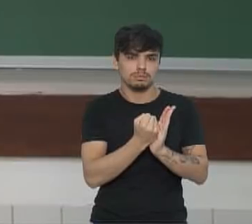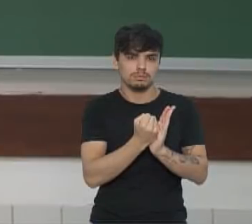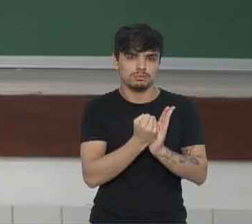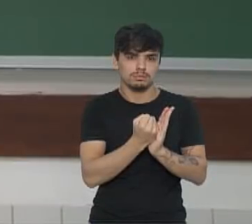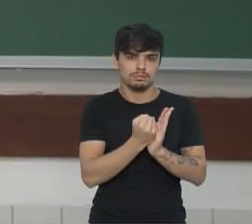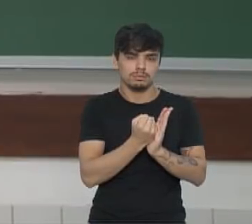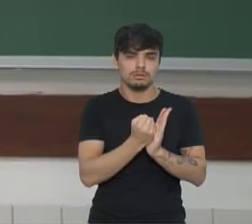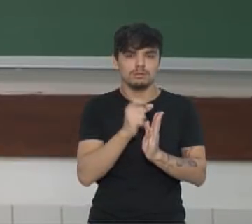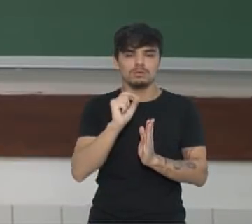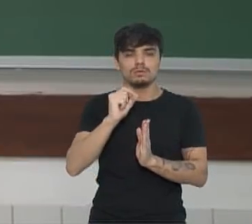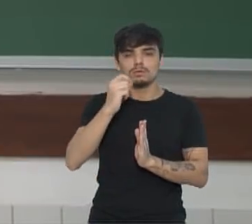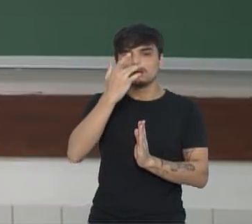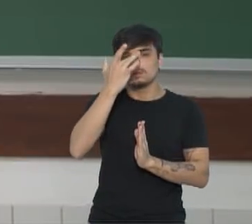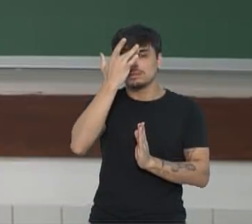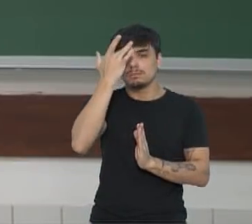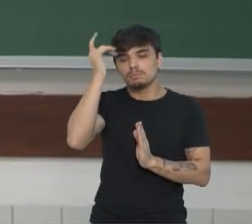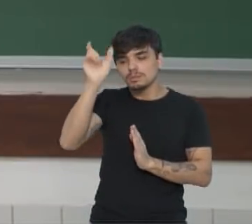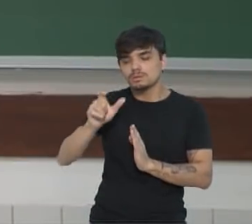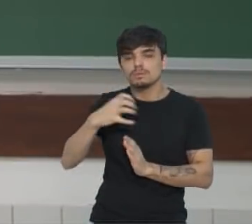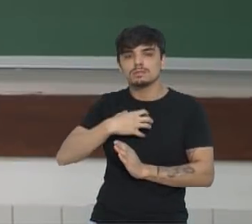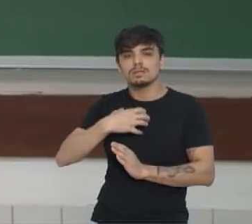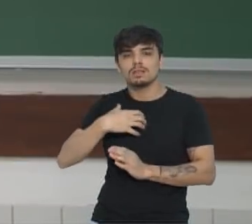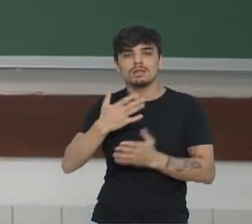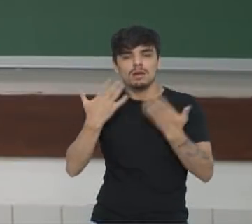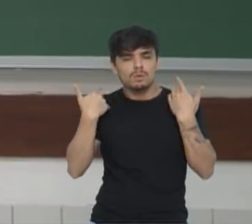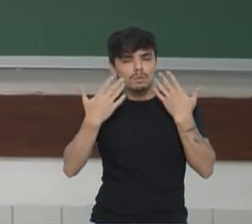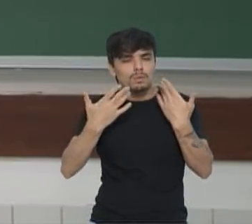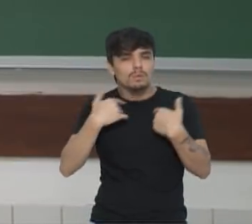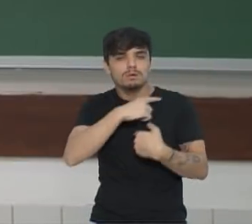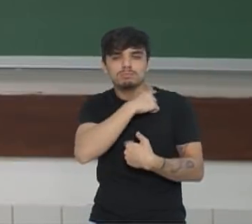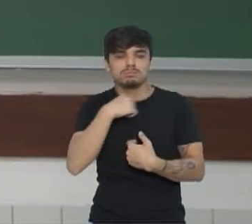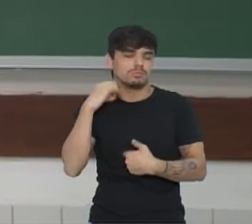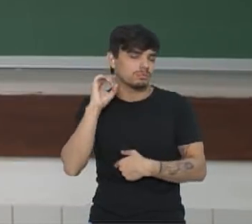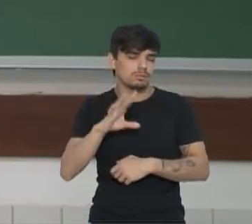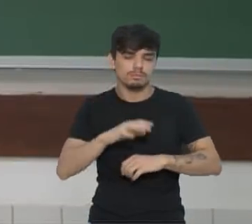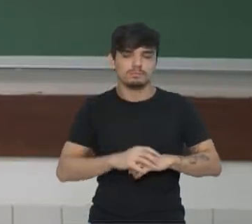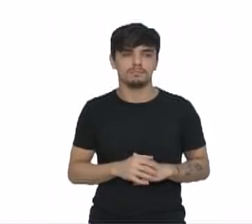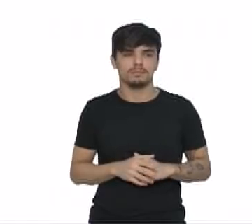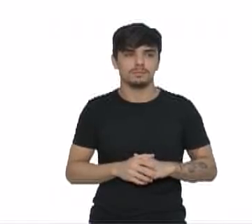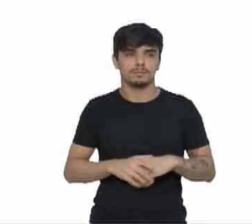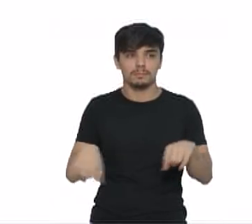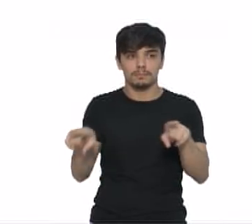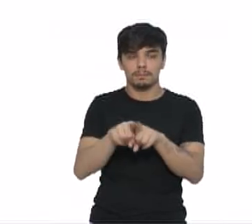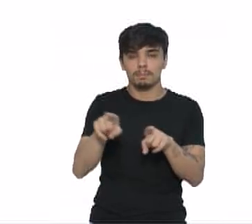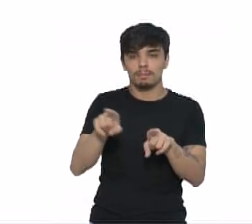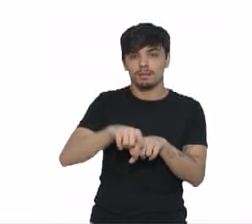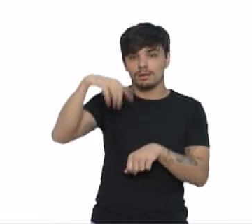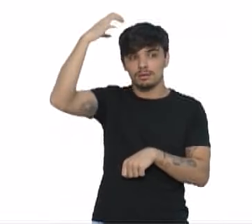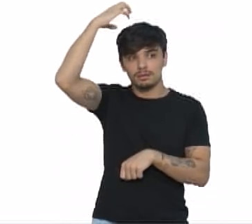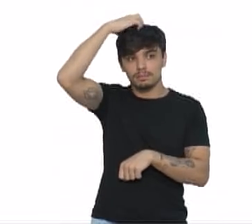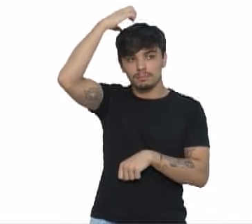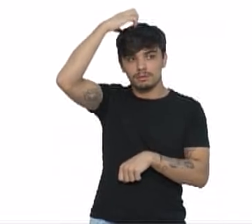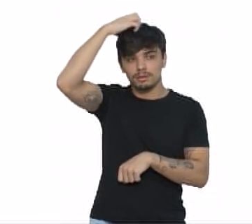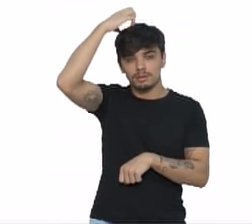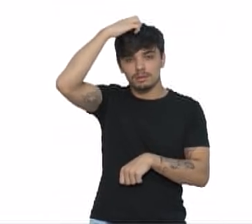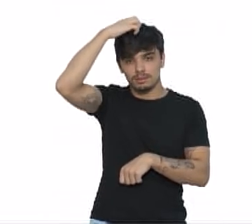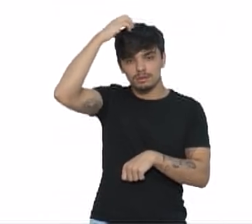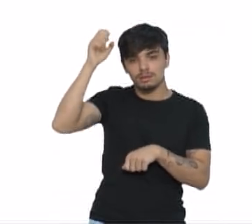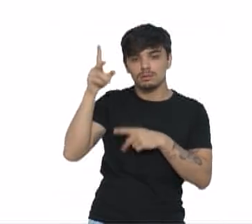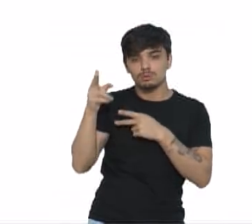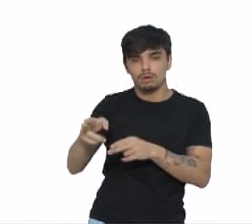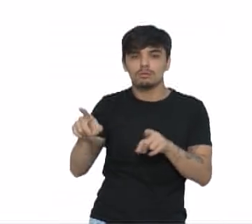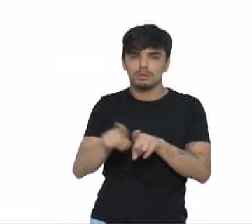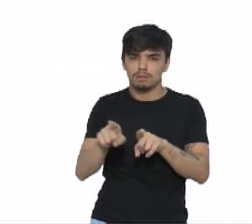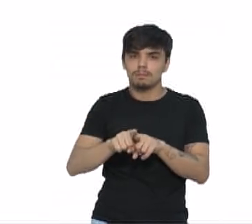de frescor na cabeça. E a rainha? Também, igualmente acusada por traição,